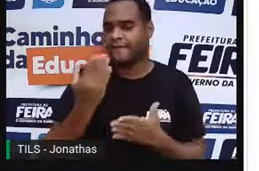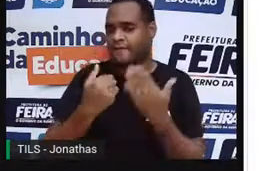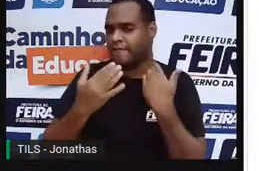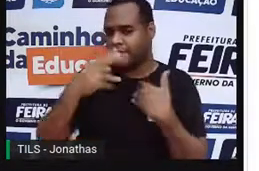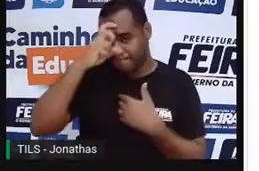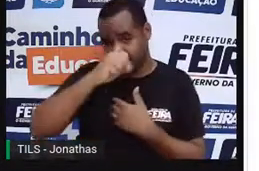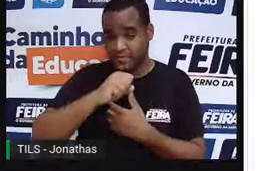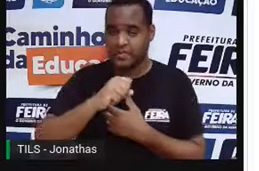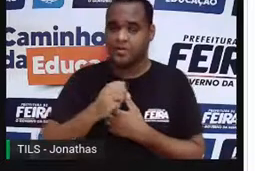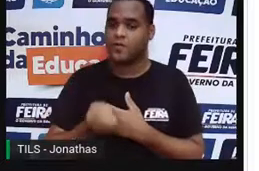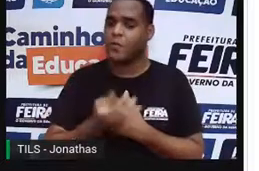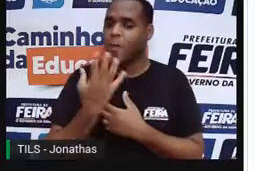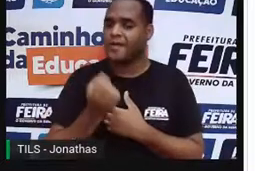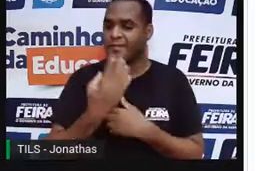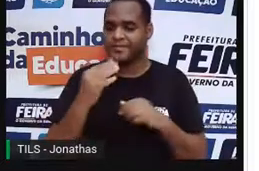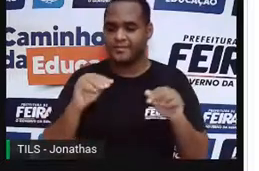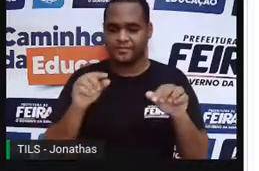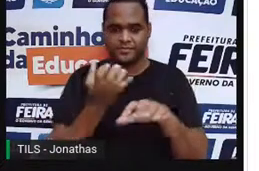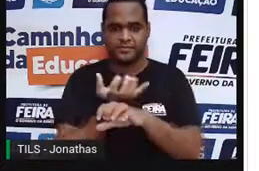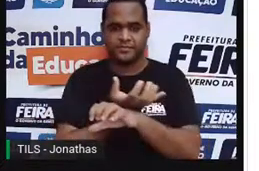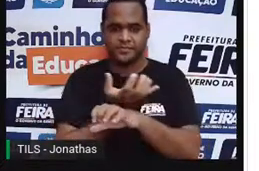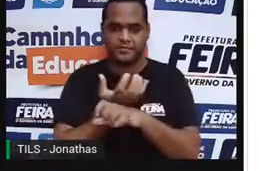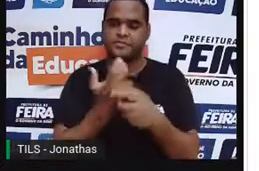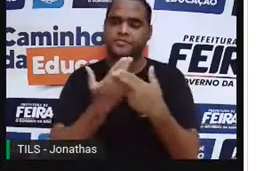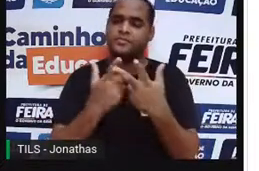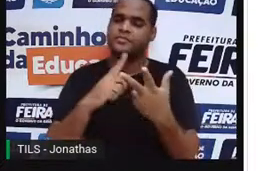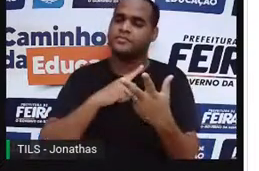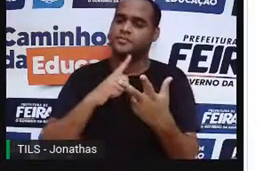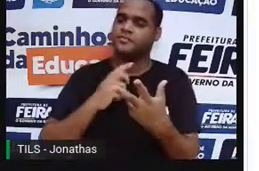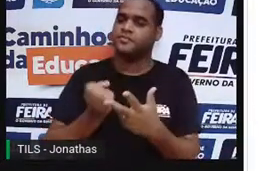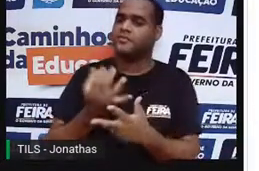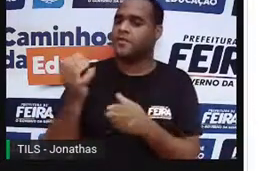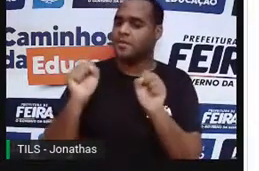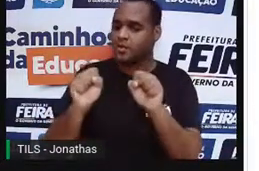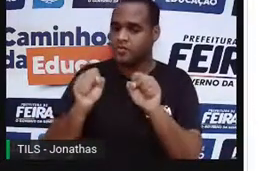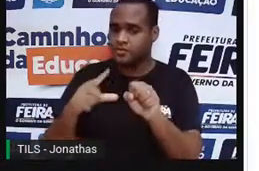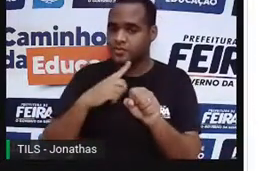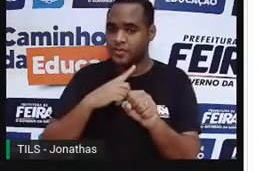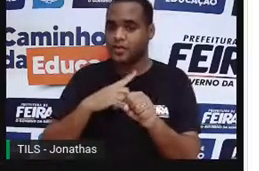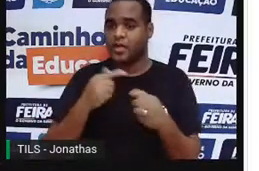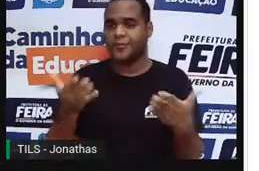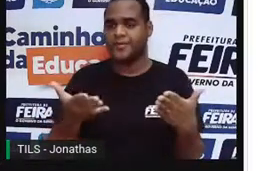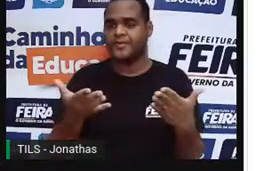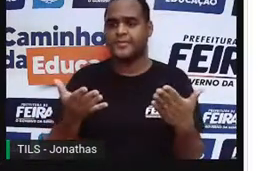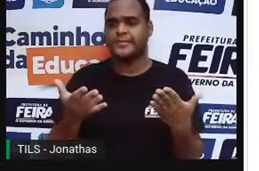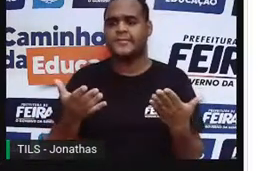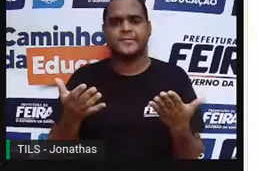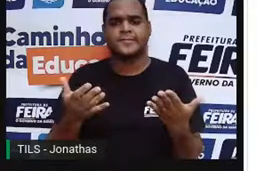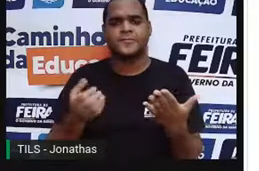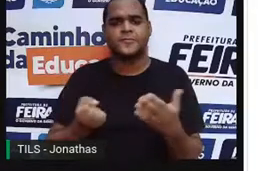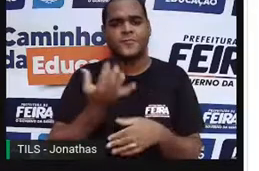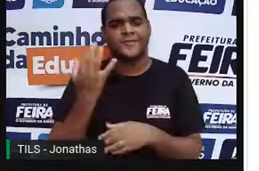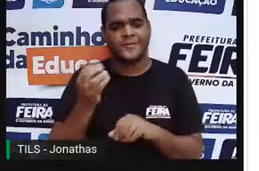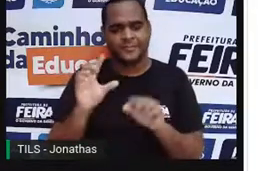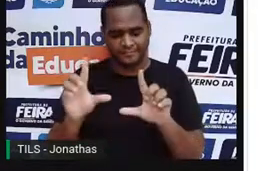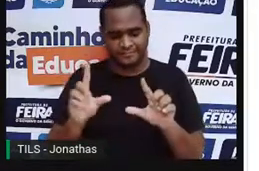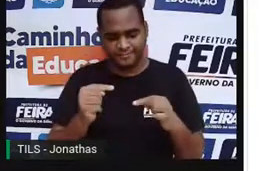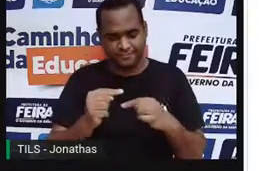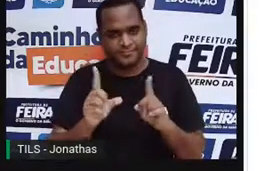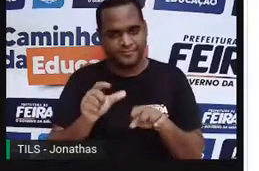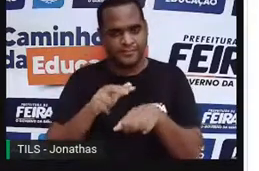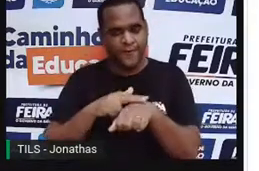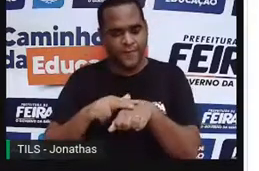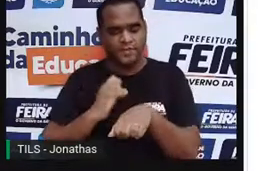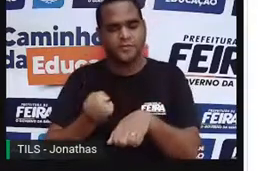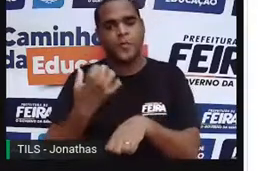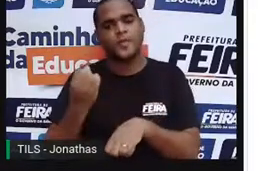velas vão caber aqui dentro no total tá e quantas delas eu